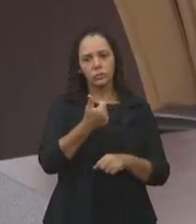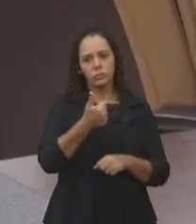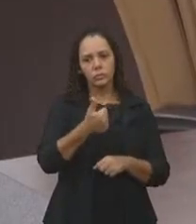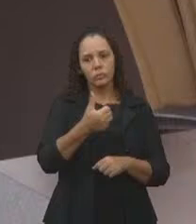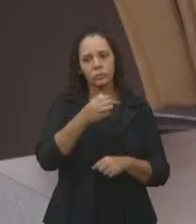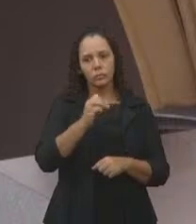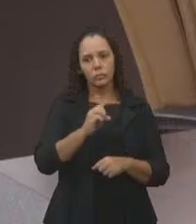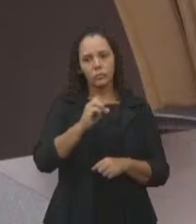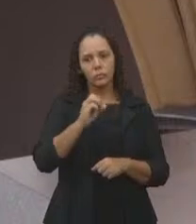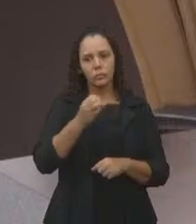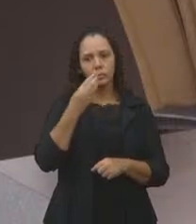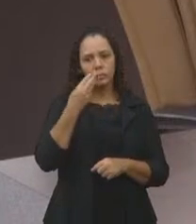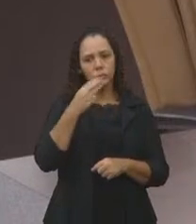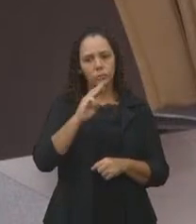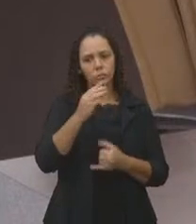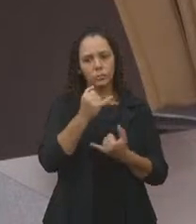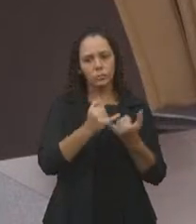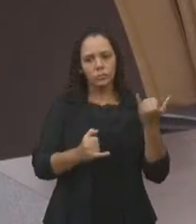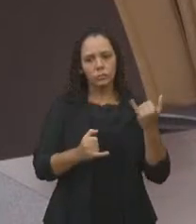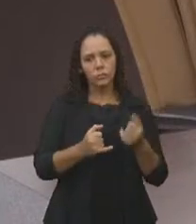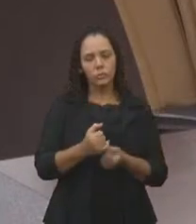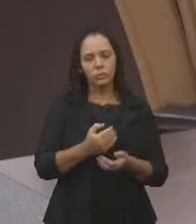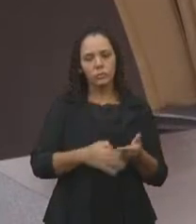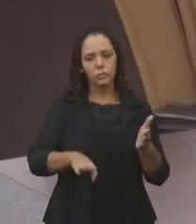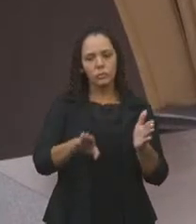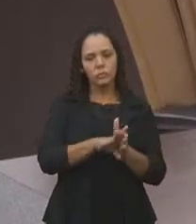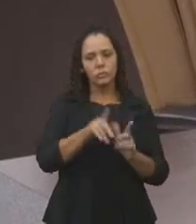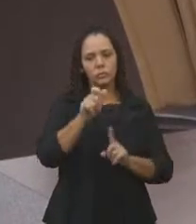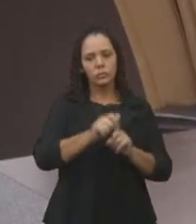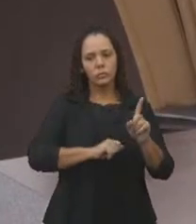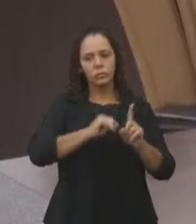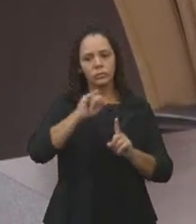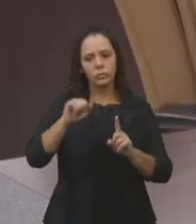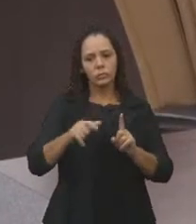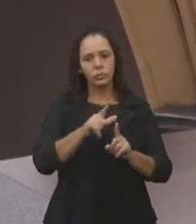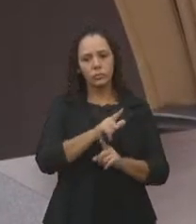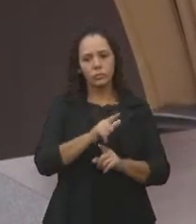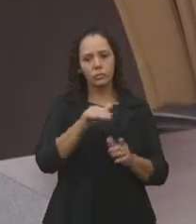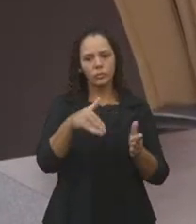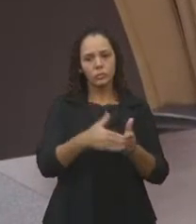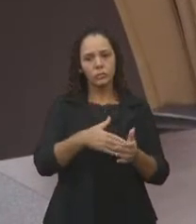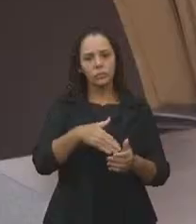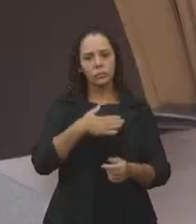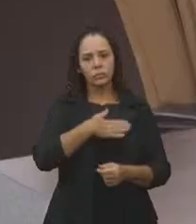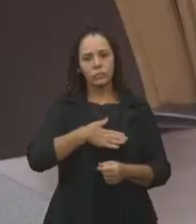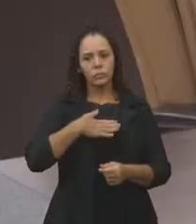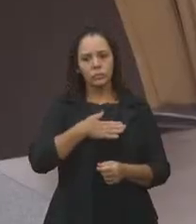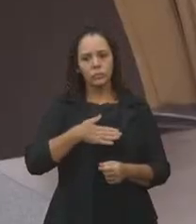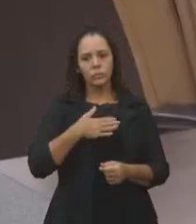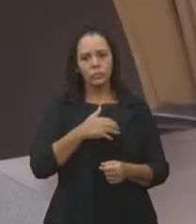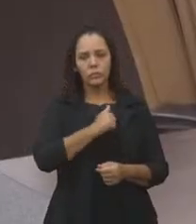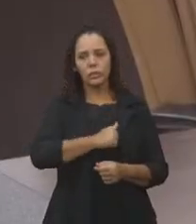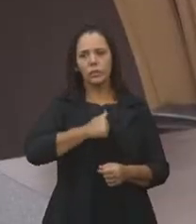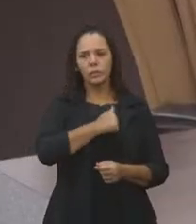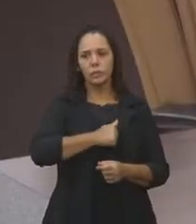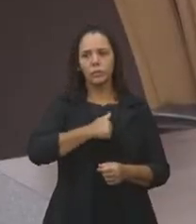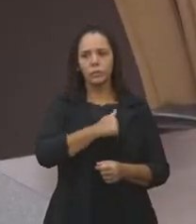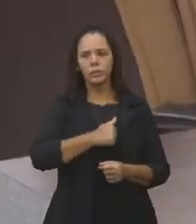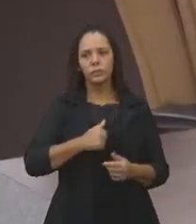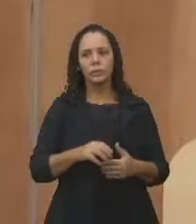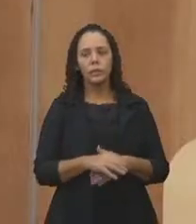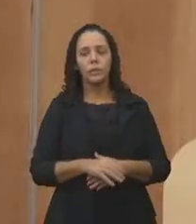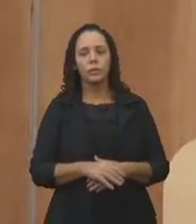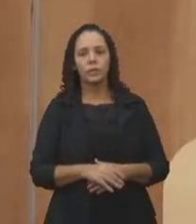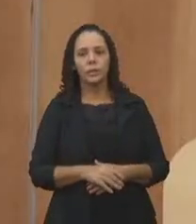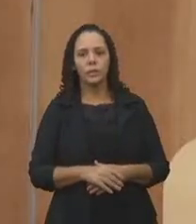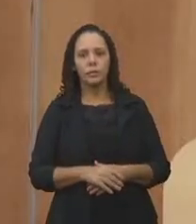recurso que praticamente vai chegar em julho, no máximo em agosto. Com certeza. Agradeço a